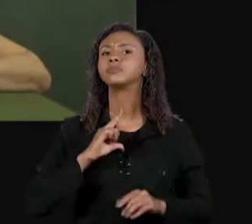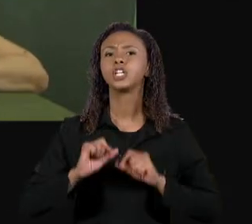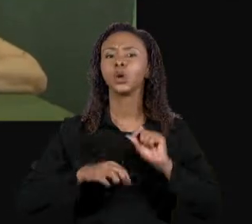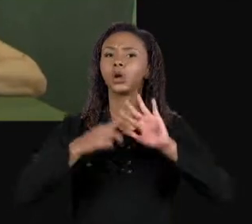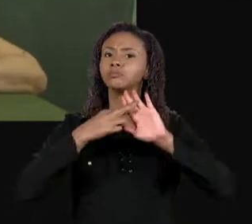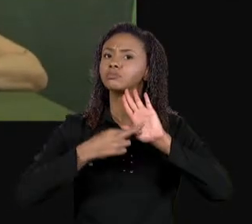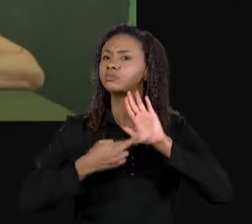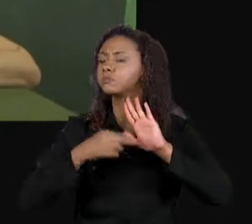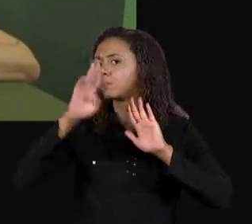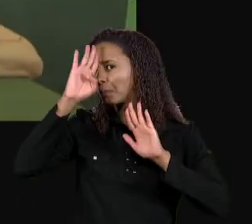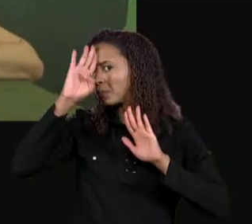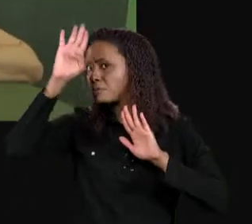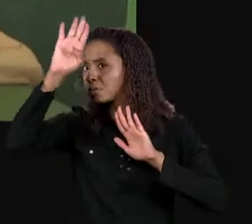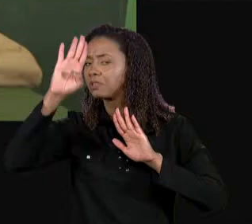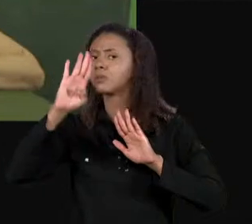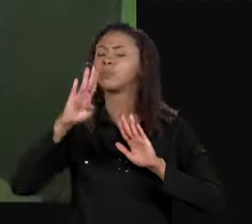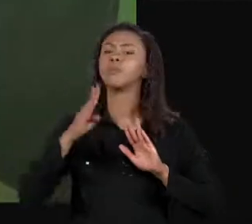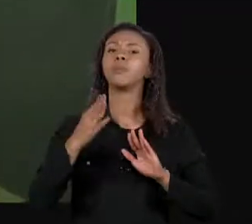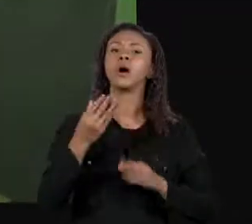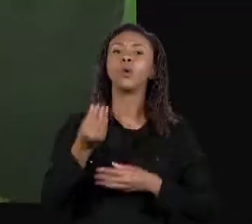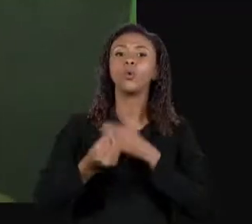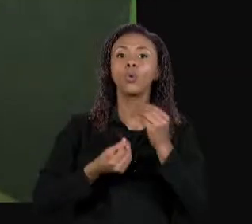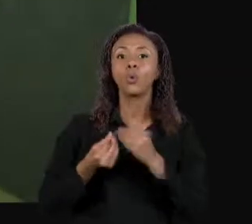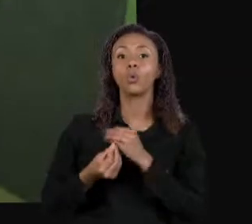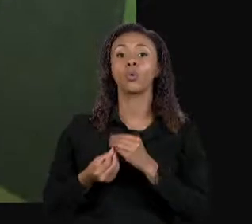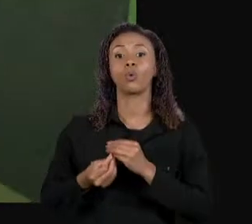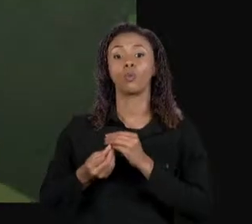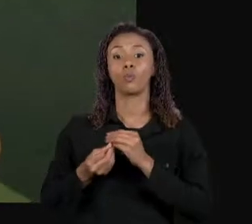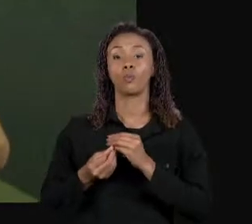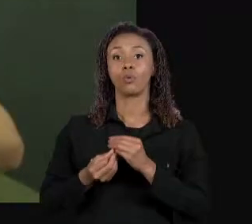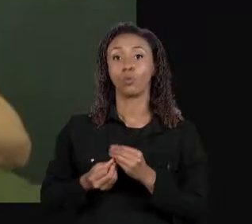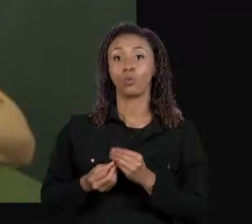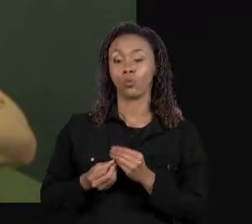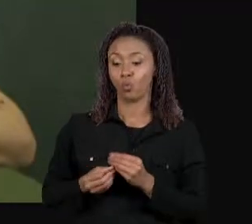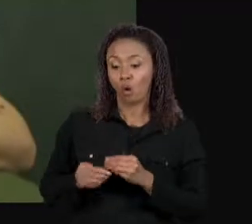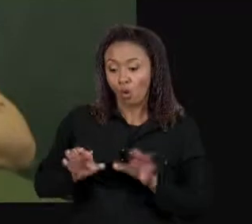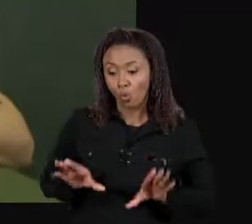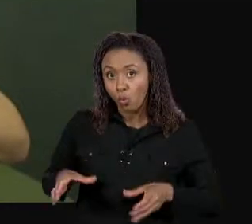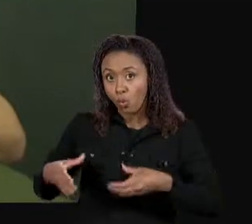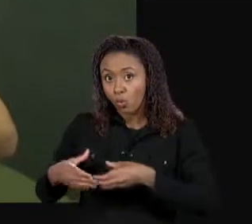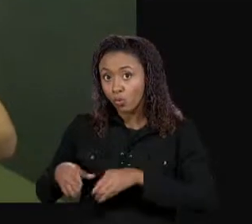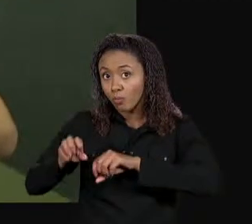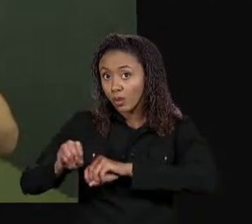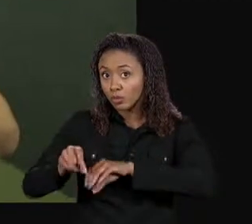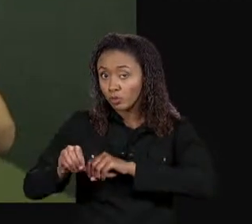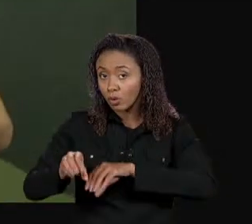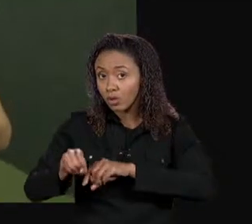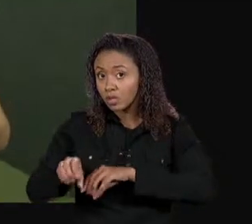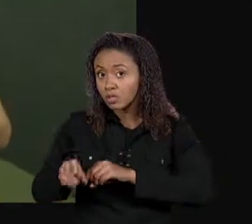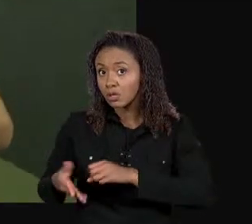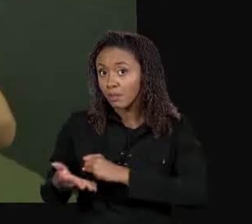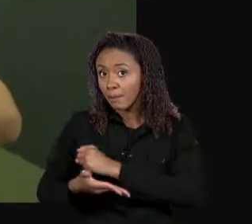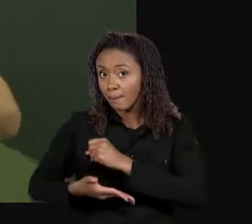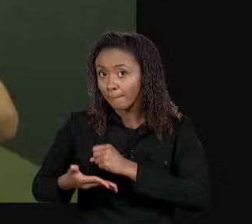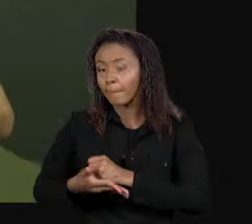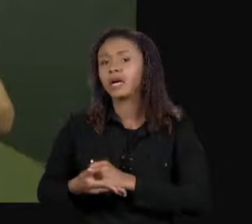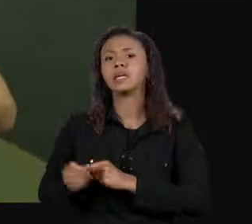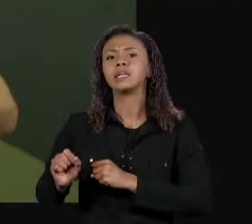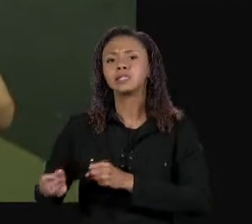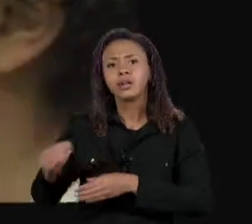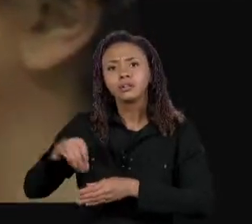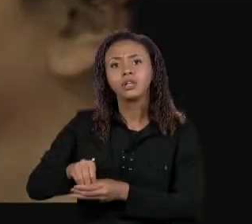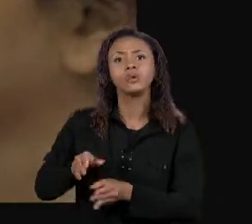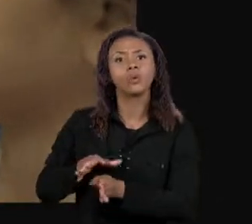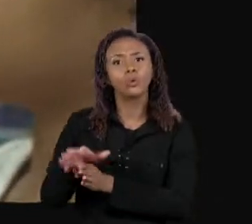fundamentos e procedimentos definidos pela Câmara de Educação Básica do Conselho Nacional de Educação,